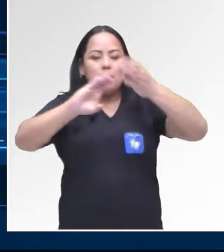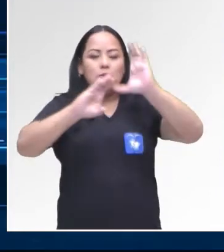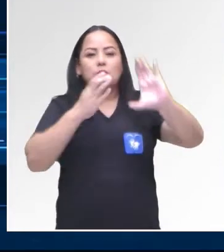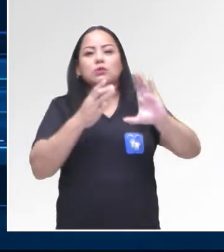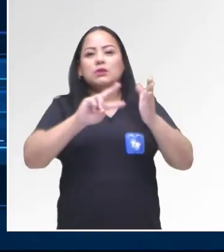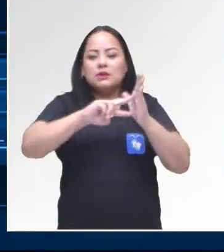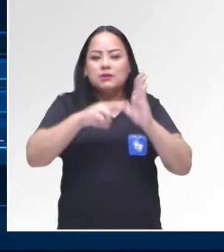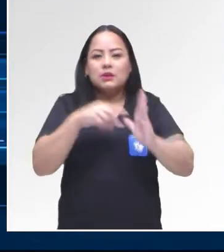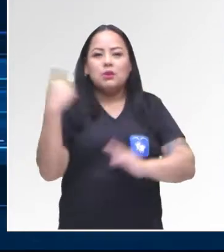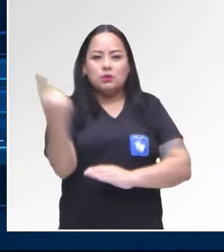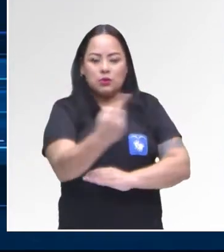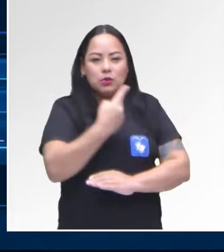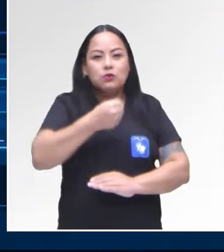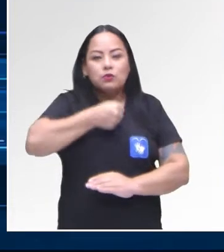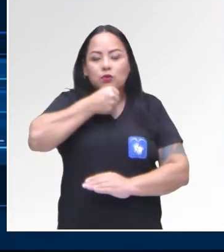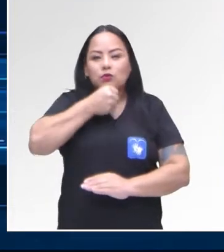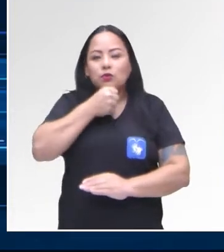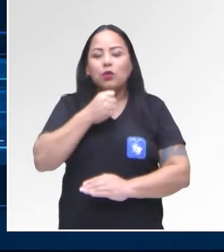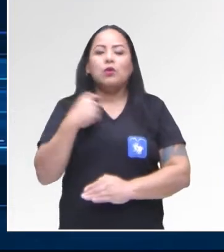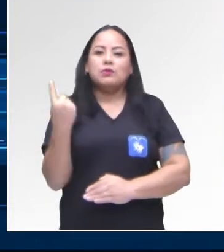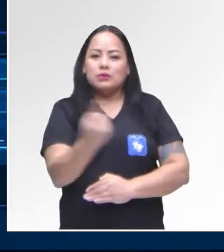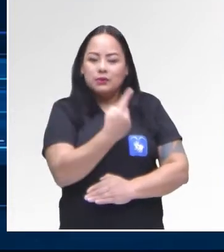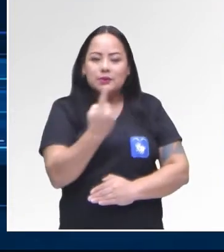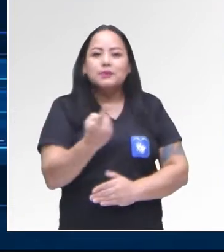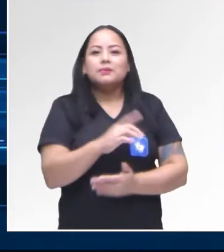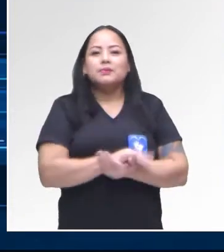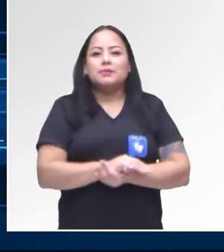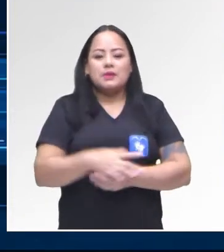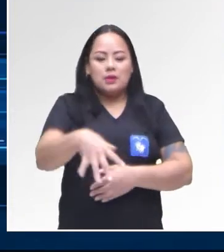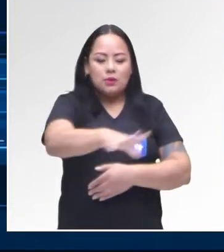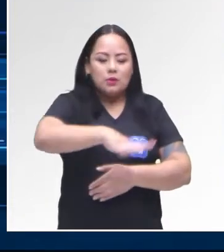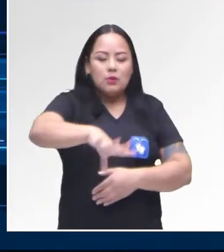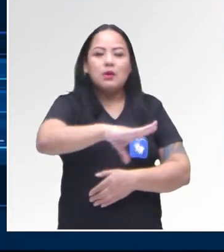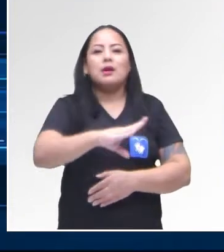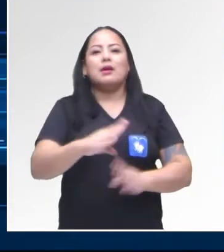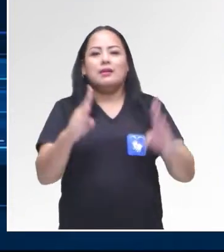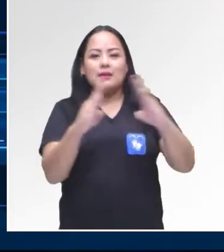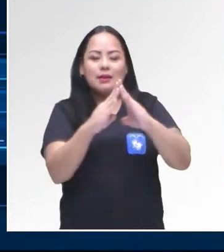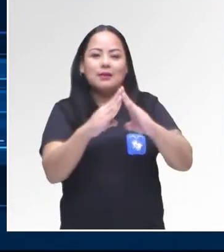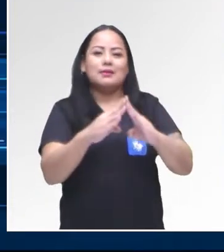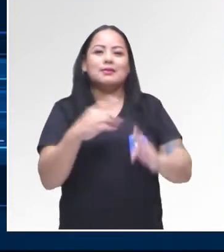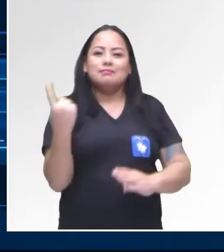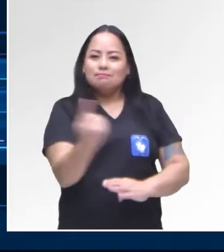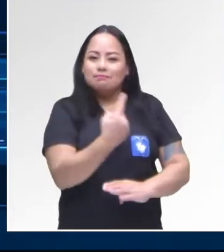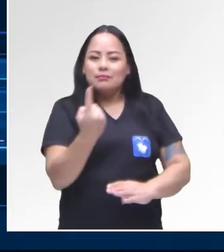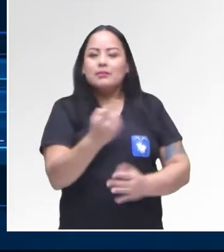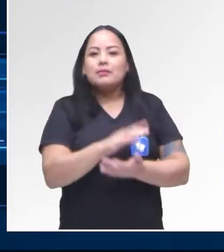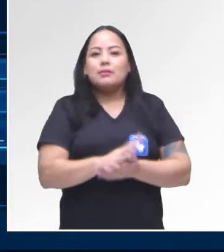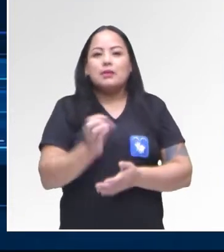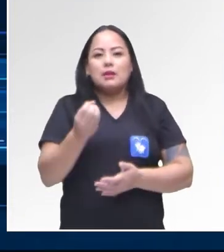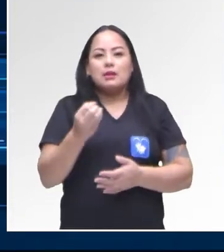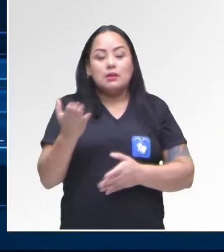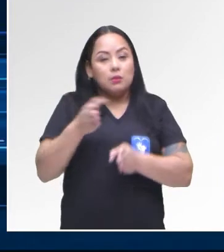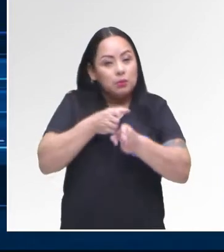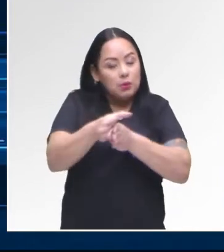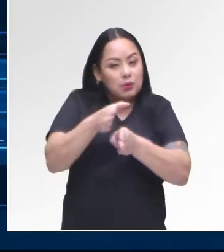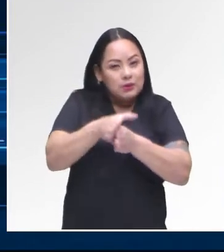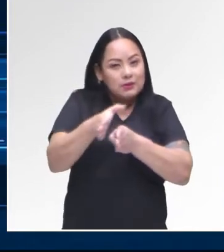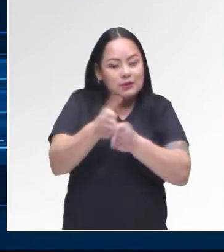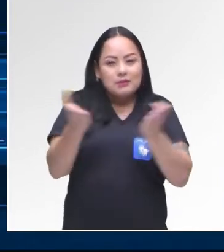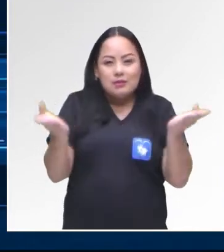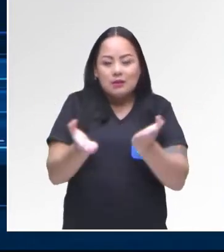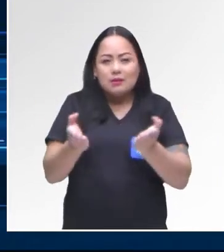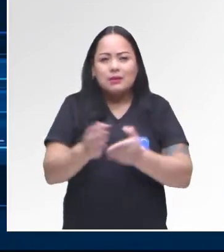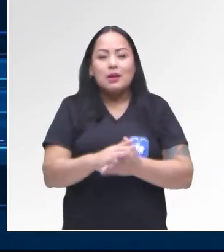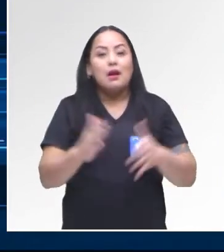nossos idosos, idosas, do lugar onde nós moramos, não é isso? Então fica aí uma orientação.